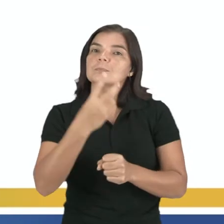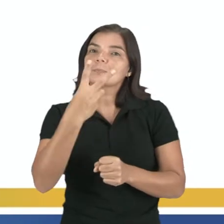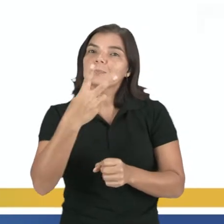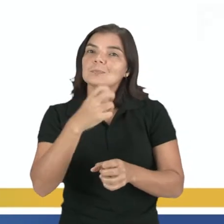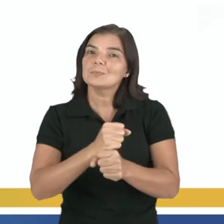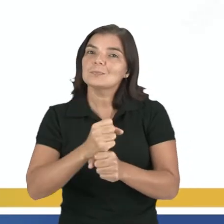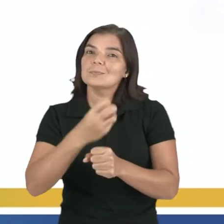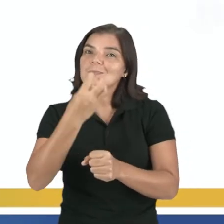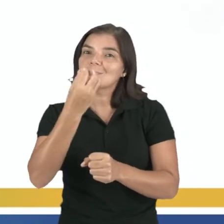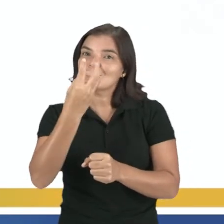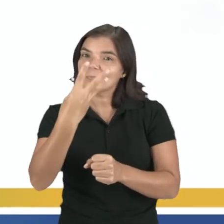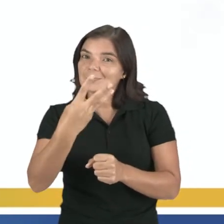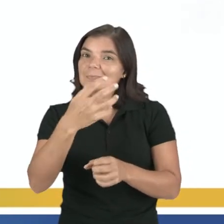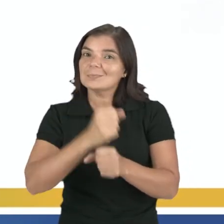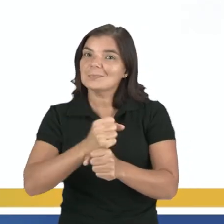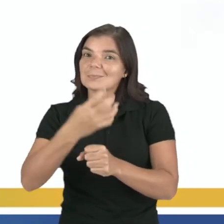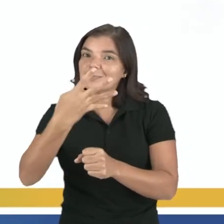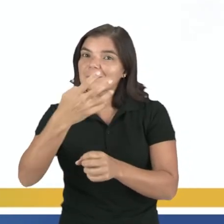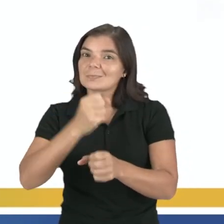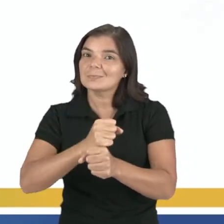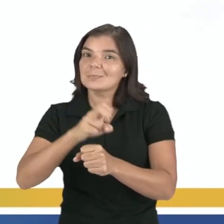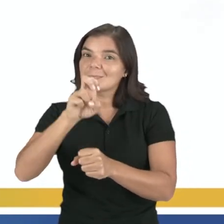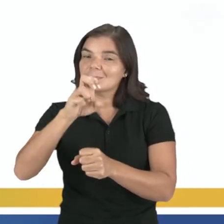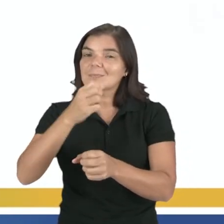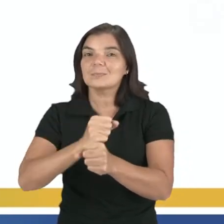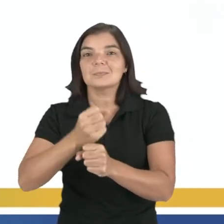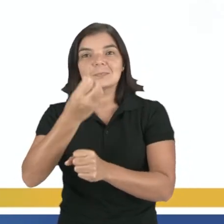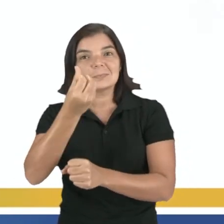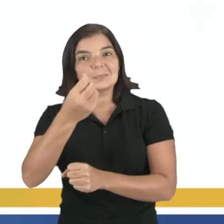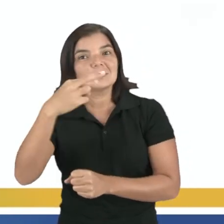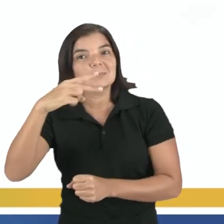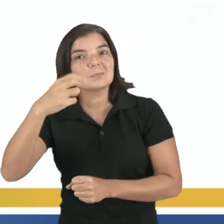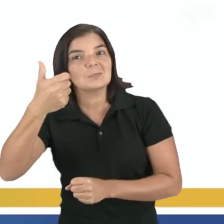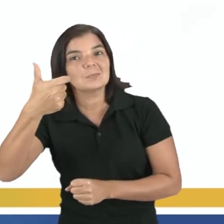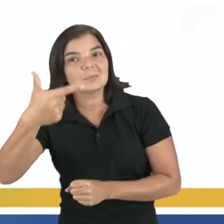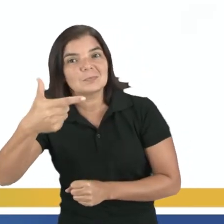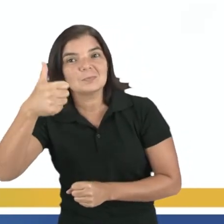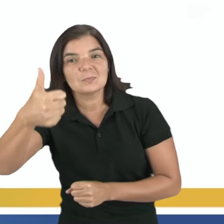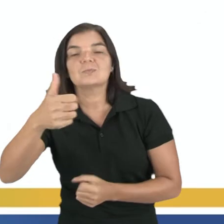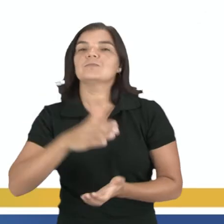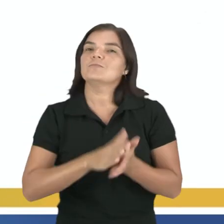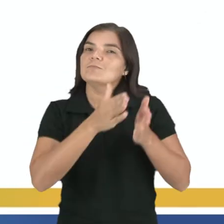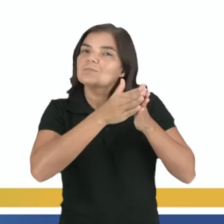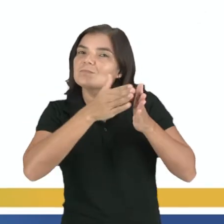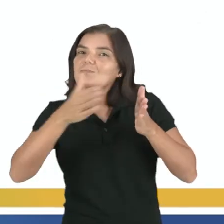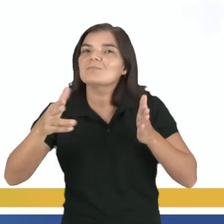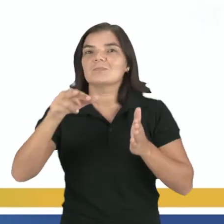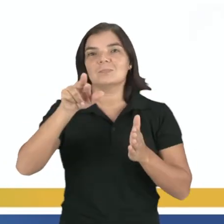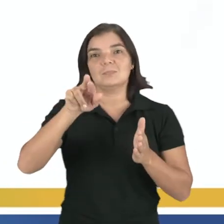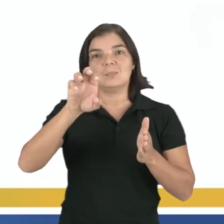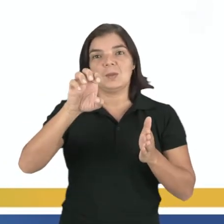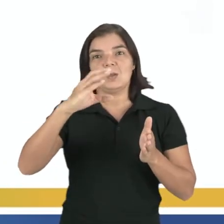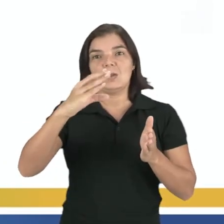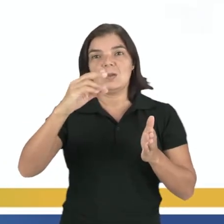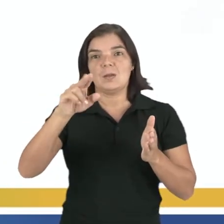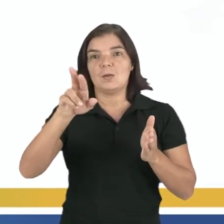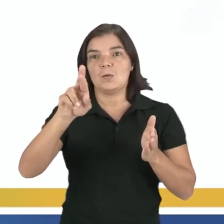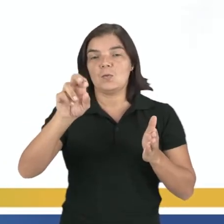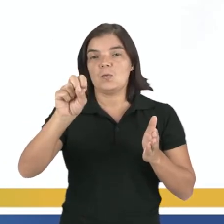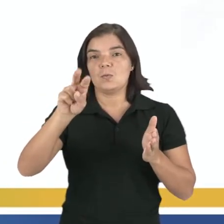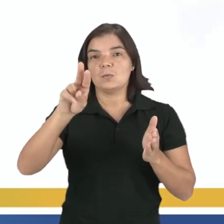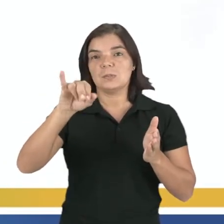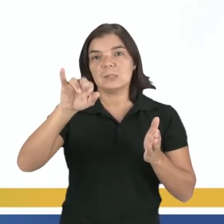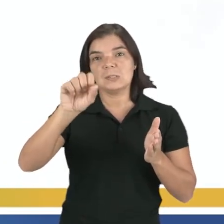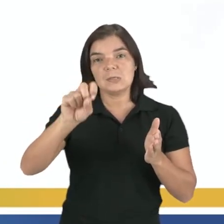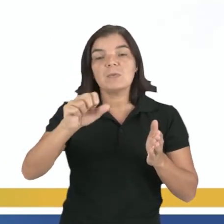mais 6, né, e daria 21 cubos. Então aí nós temos um exemplo de sequência recursiva, porque eu preciso recorrer aos